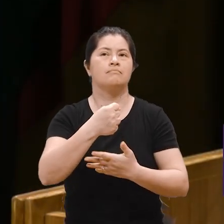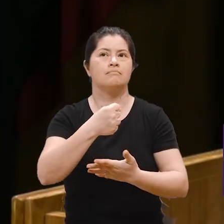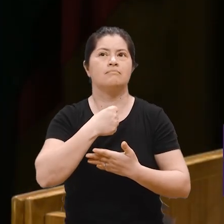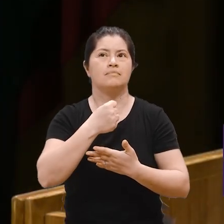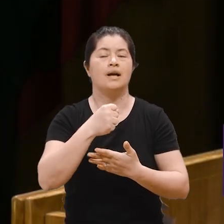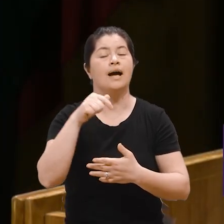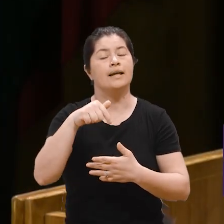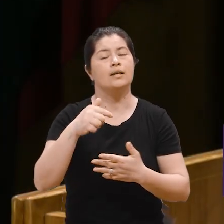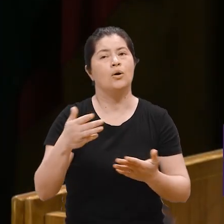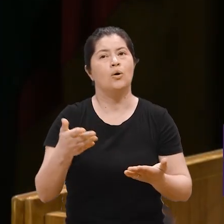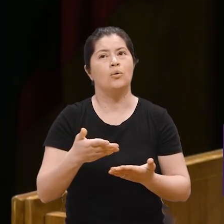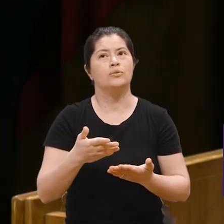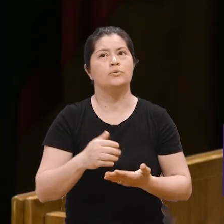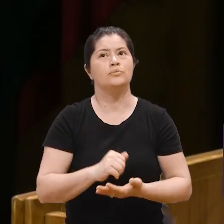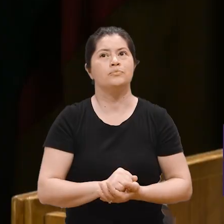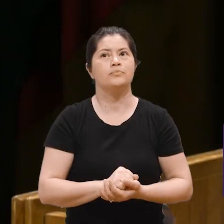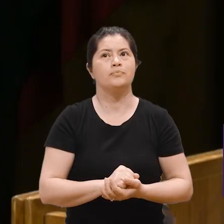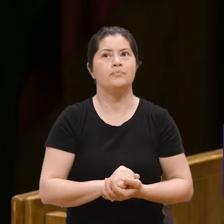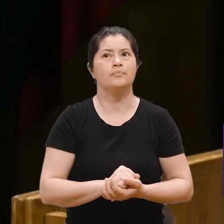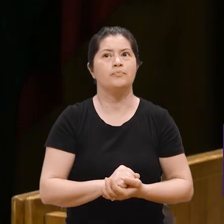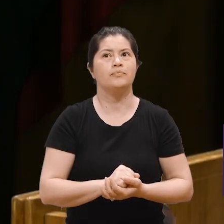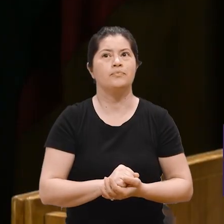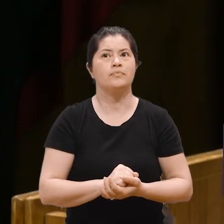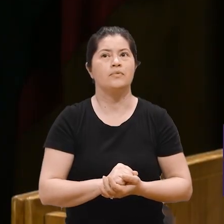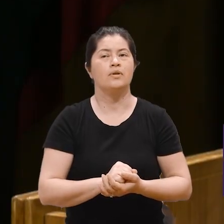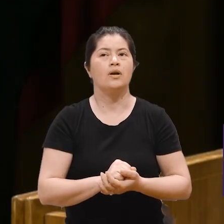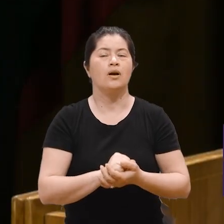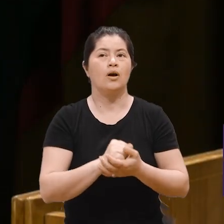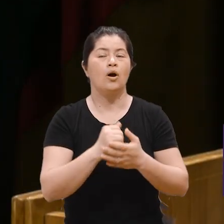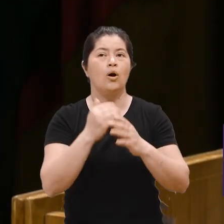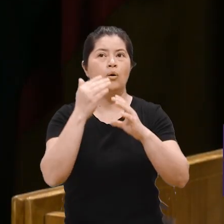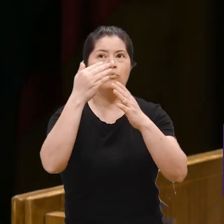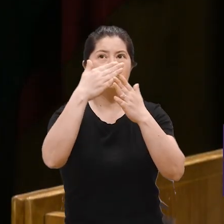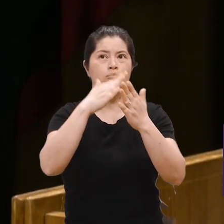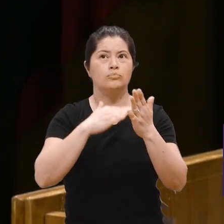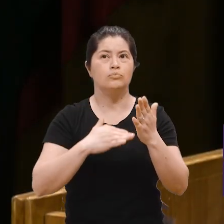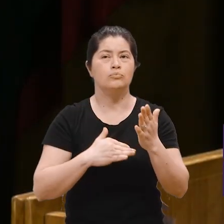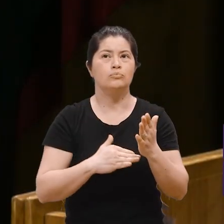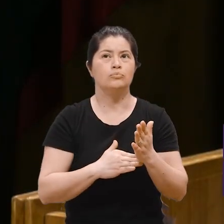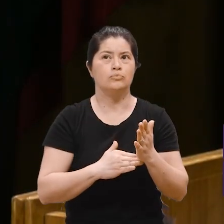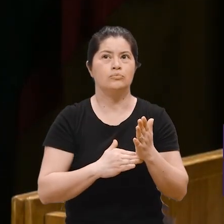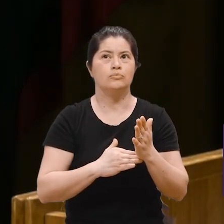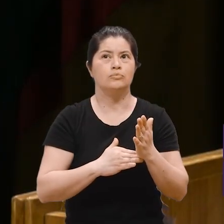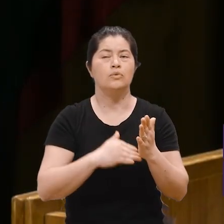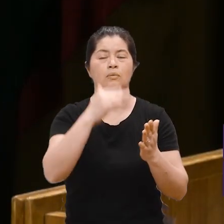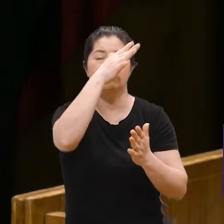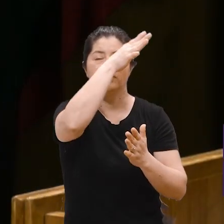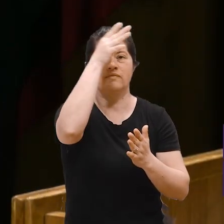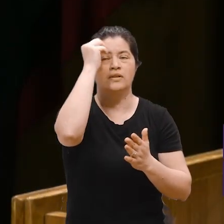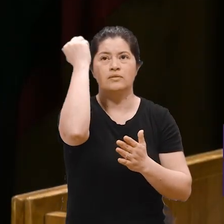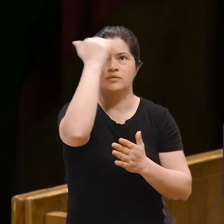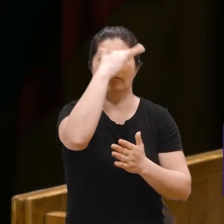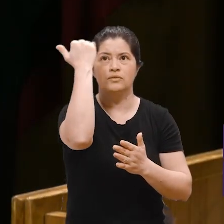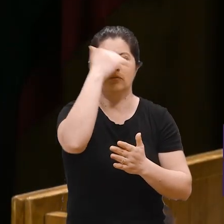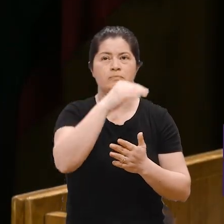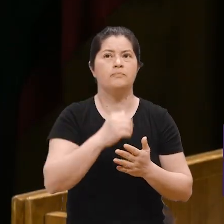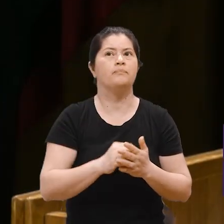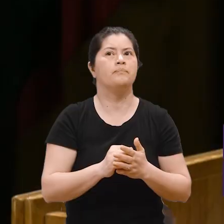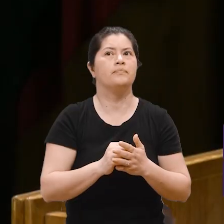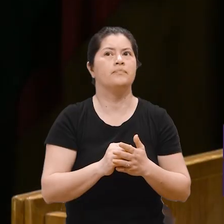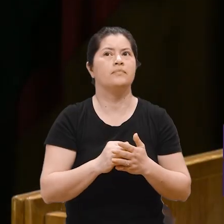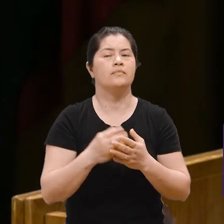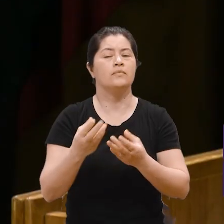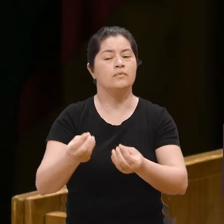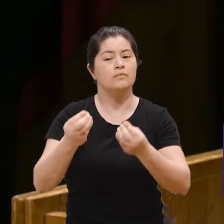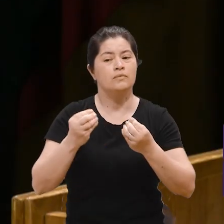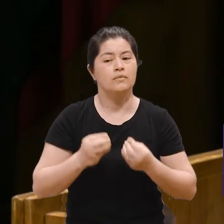presentes. Eu trago uma mensagem do prefeito Adiló, que diz assim: recebi com